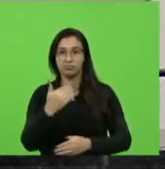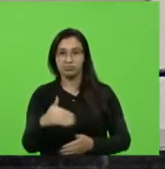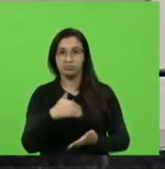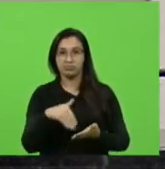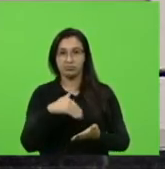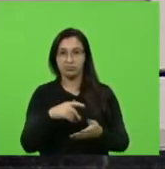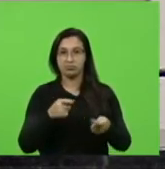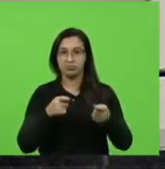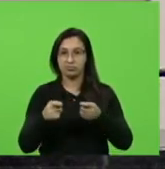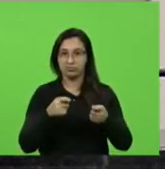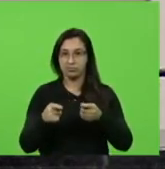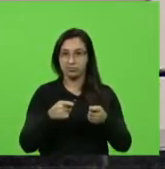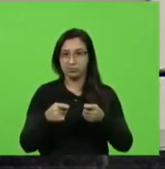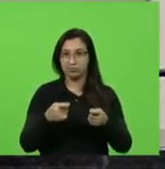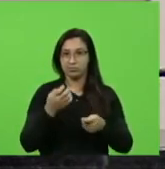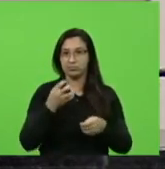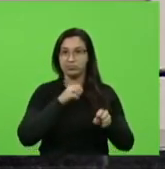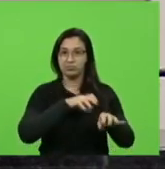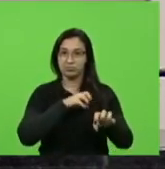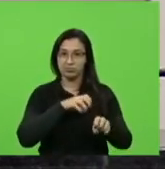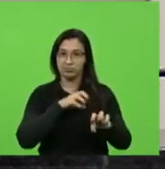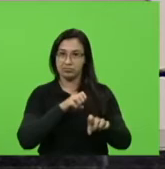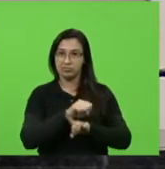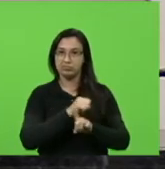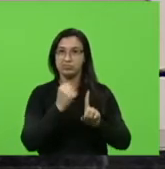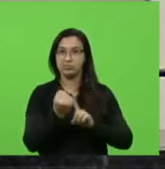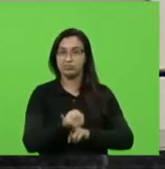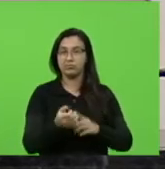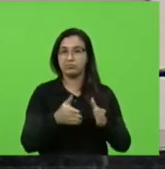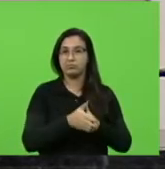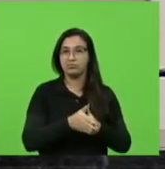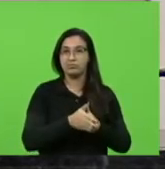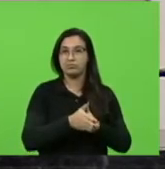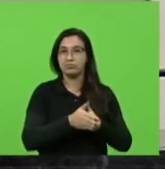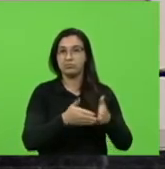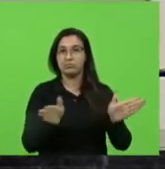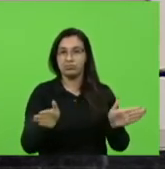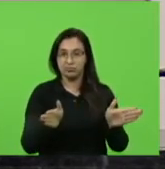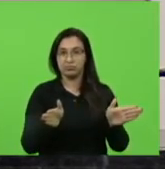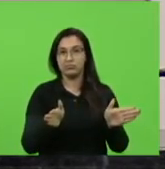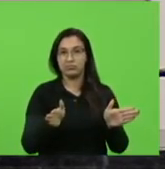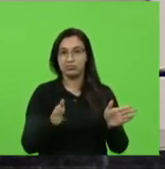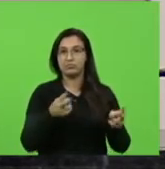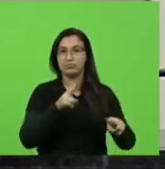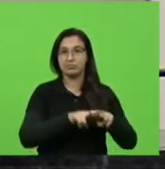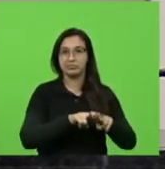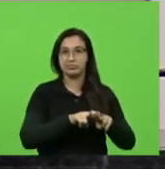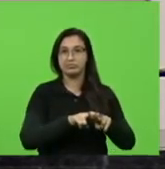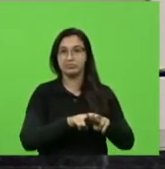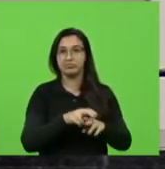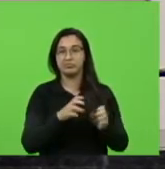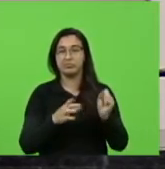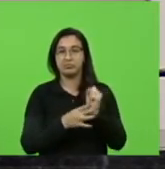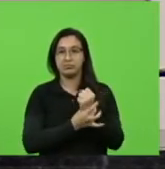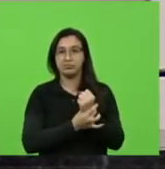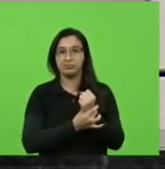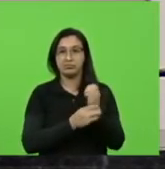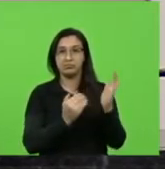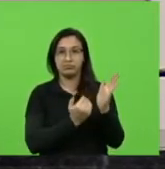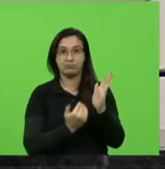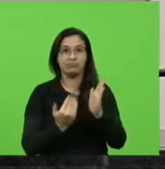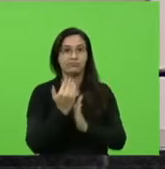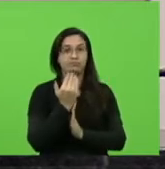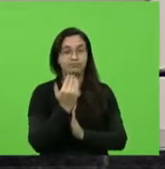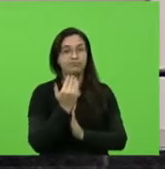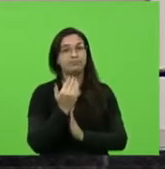Prisional e Socioeducativa informações acerca da abertura do presídio de segurança máxima localizado no município de São Cristóvão do Sul.